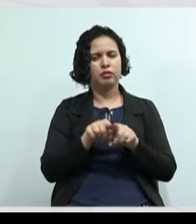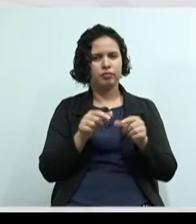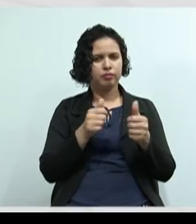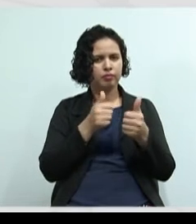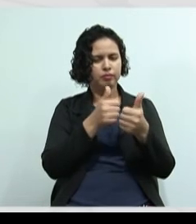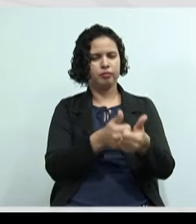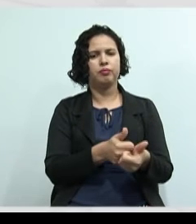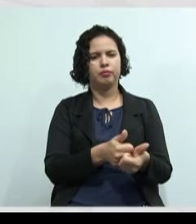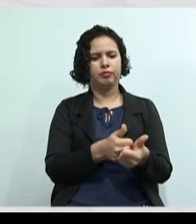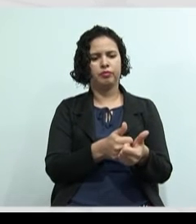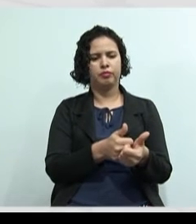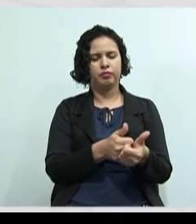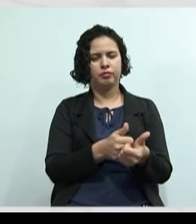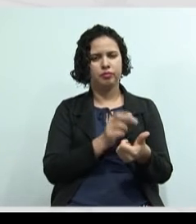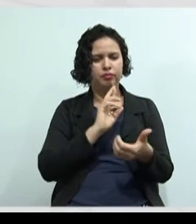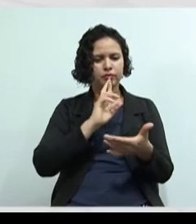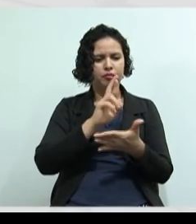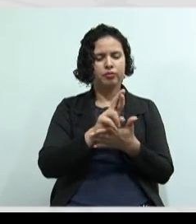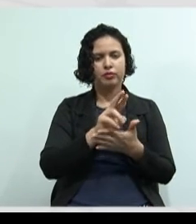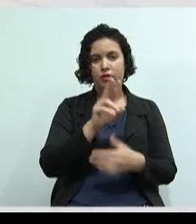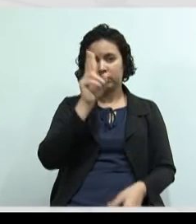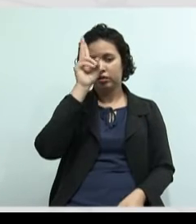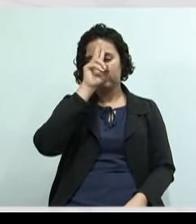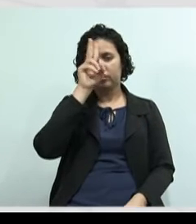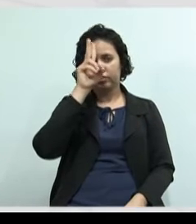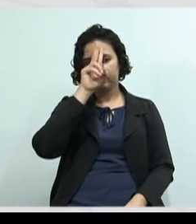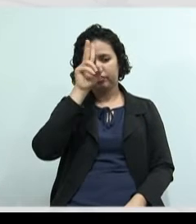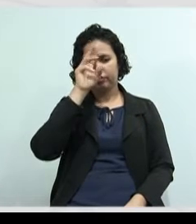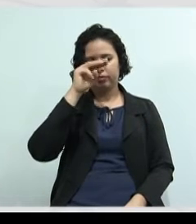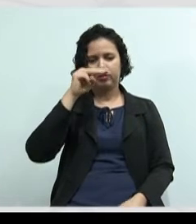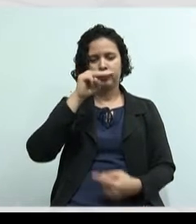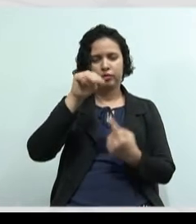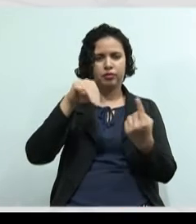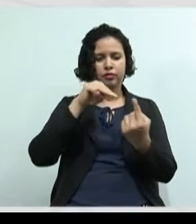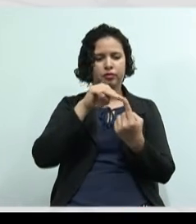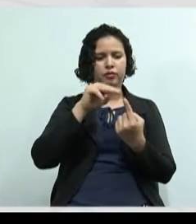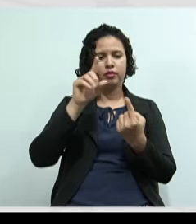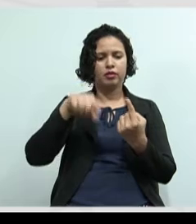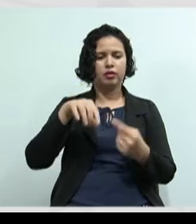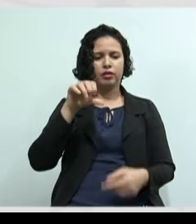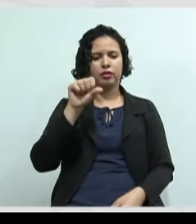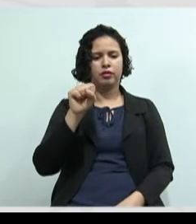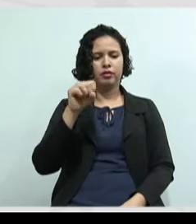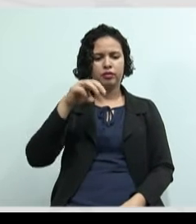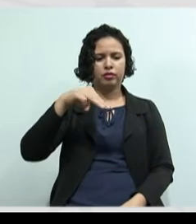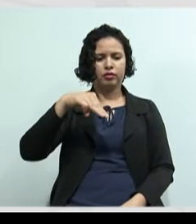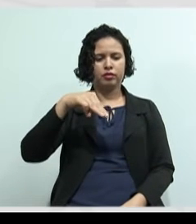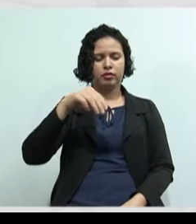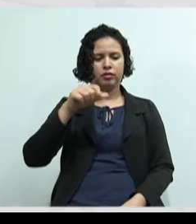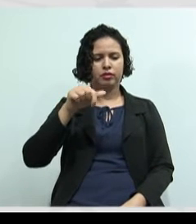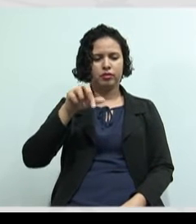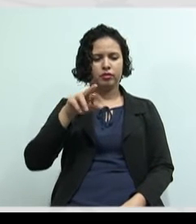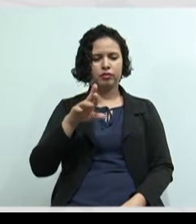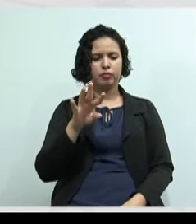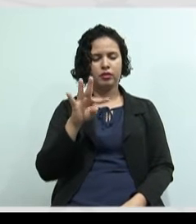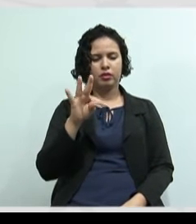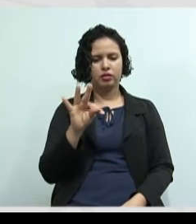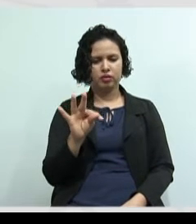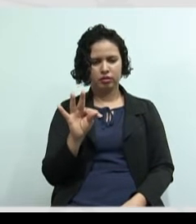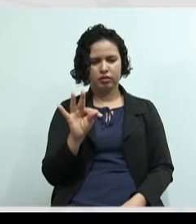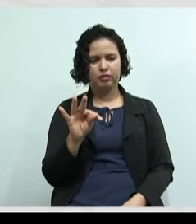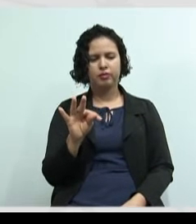parciais. E aí vocês lembram muito bem que nós falamos que as metas são o quê? SMART, é aquela sigla, né?